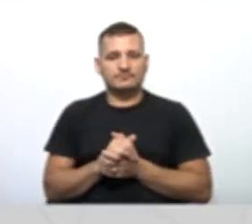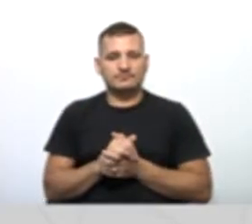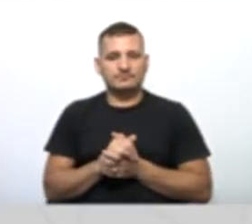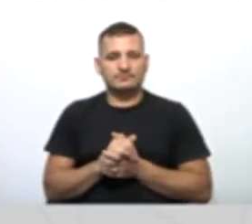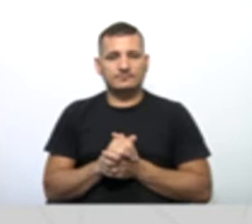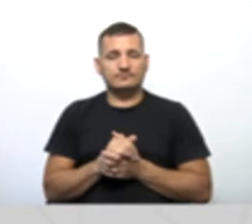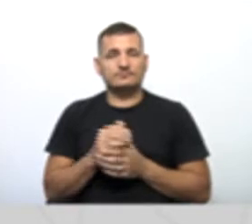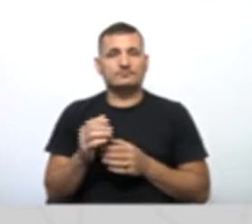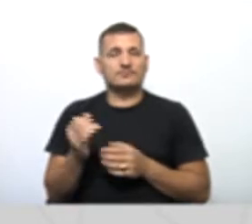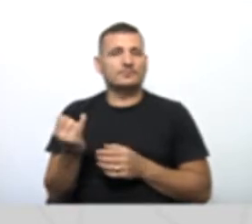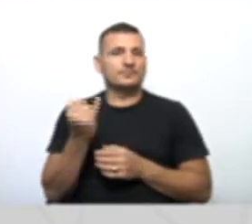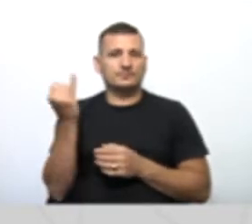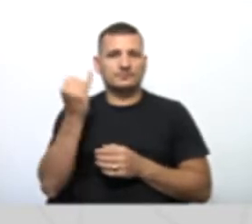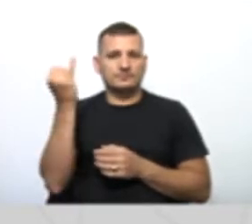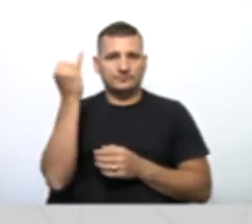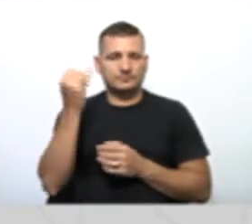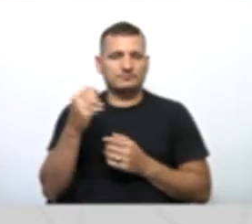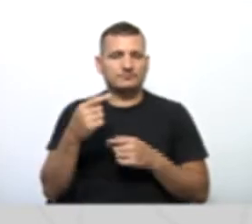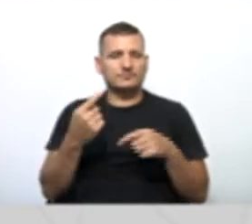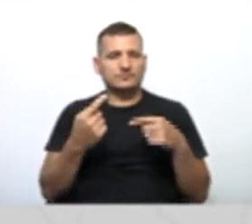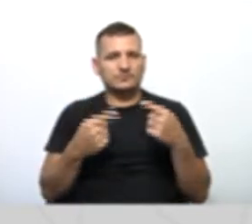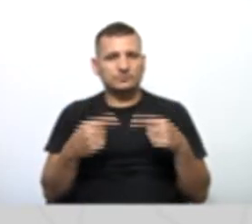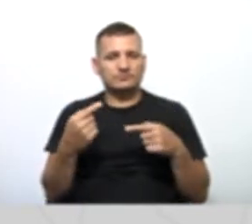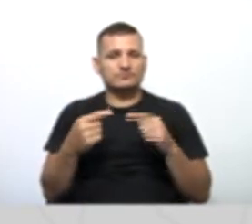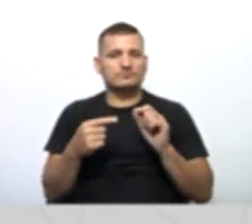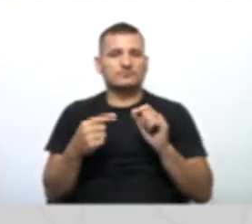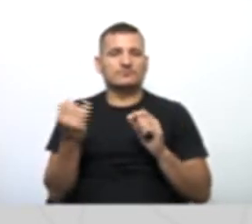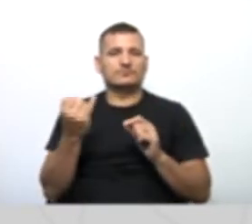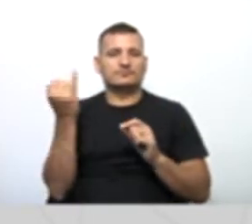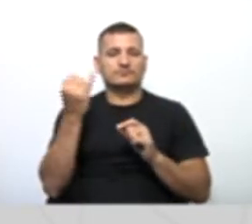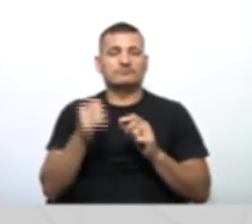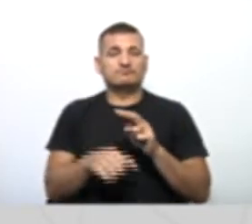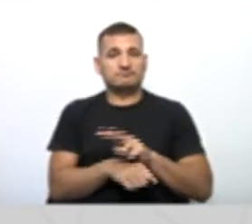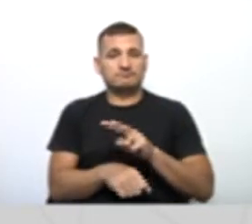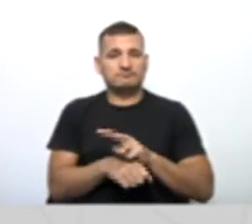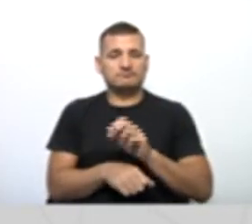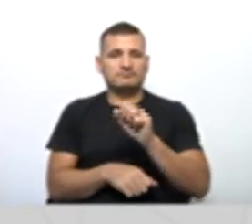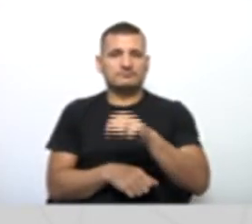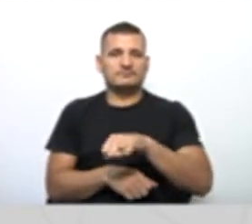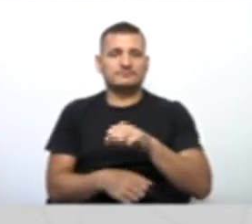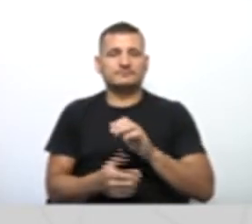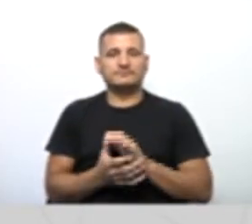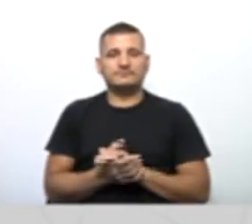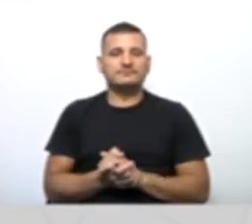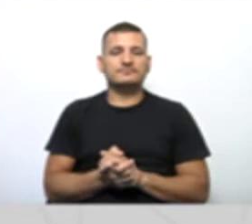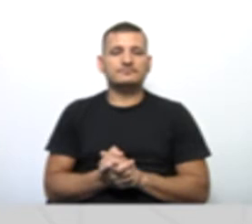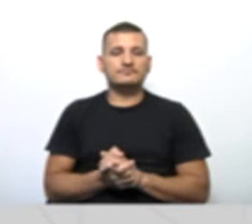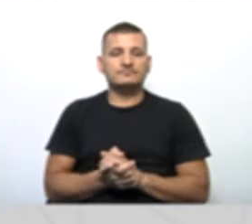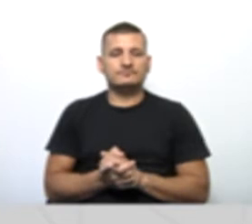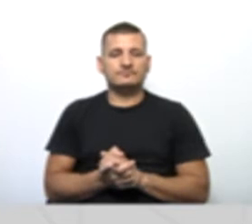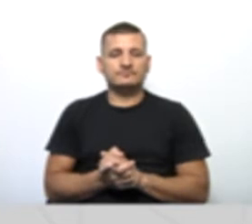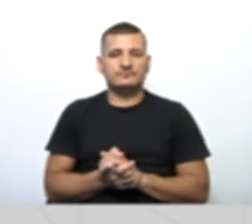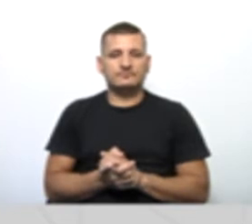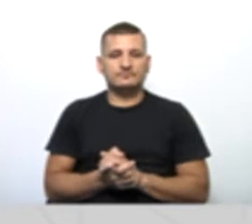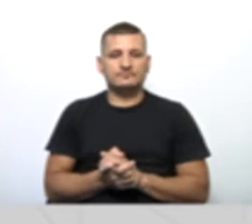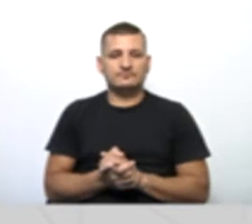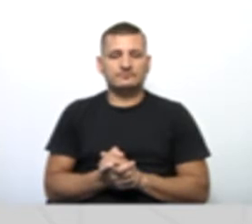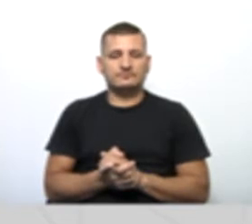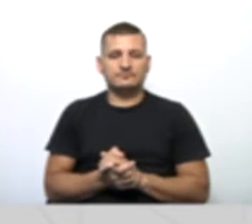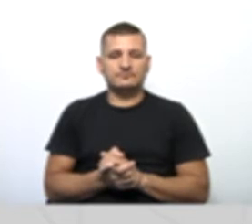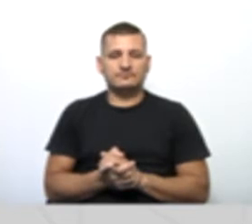que é importante, né? A gente discutiu isso aqui, que é importante proteger sim. Por quê? Que a gente